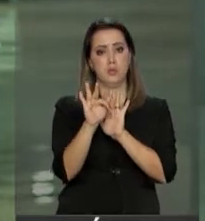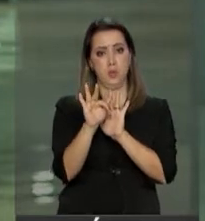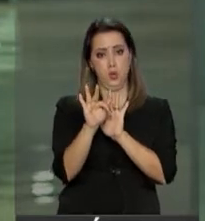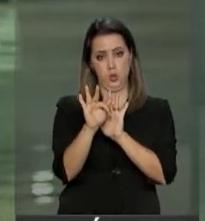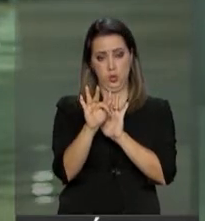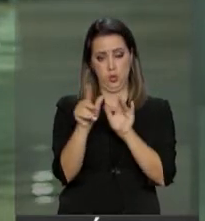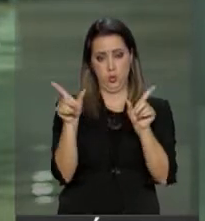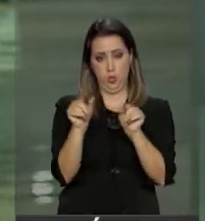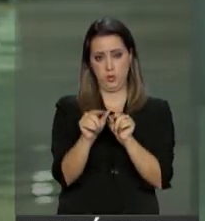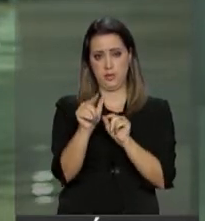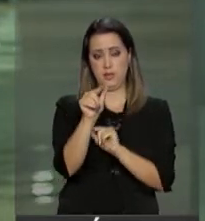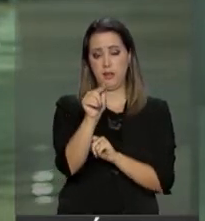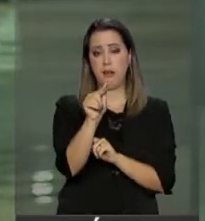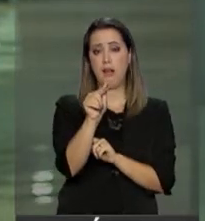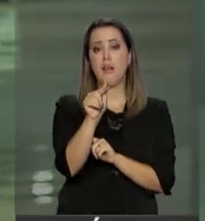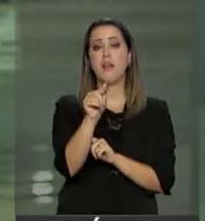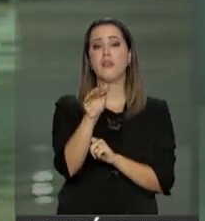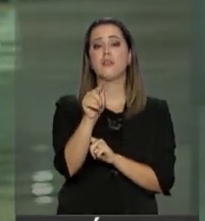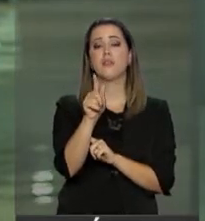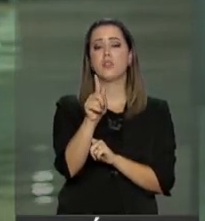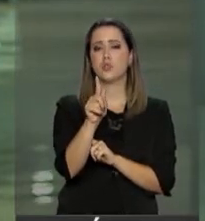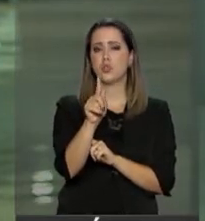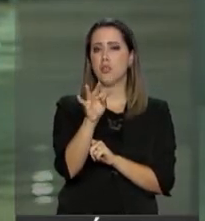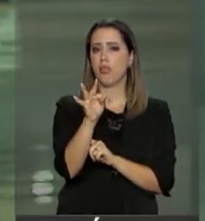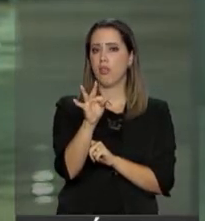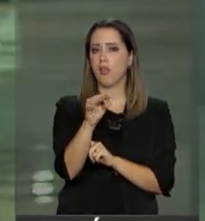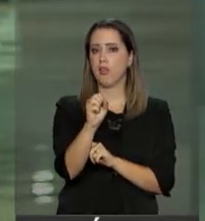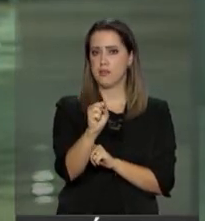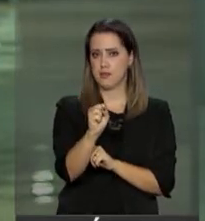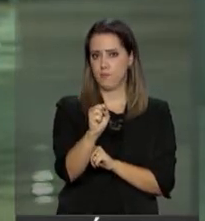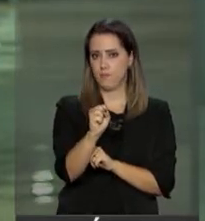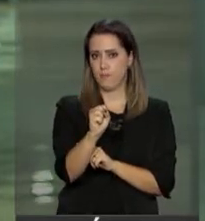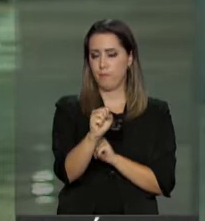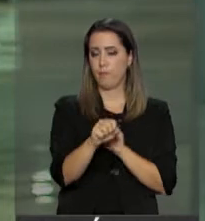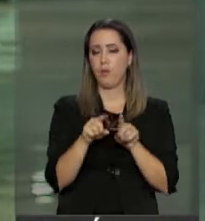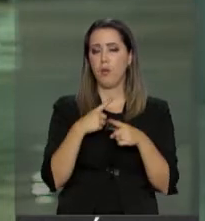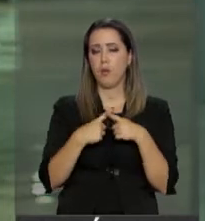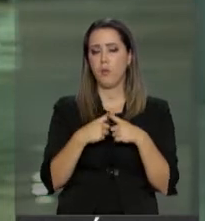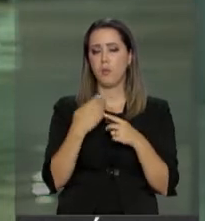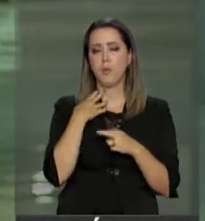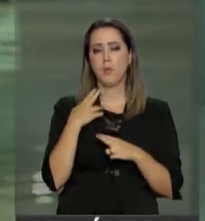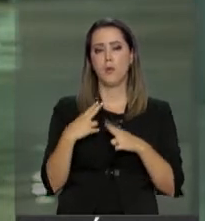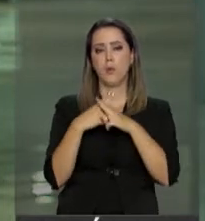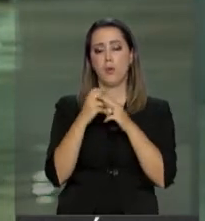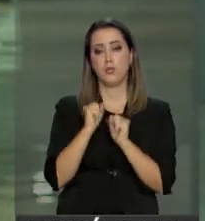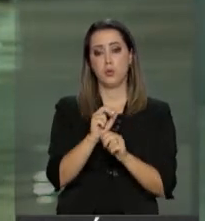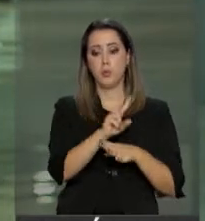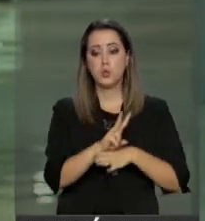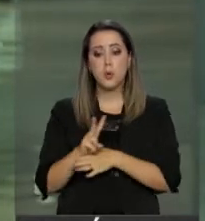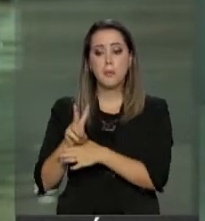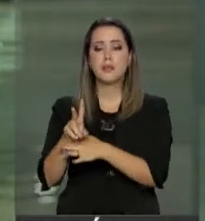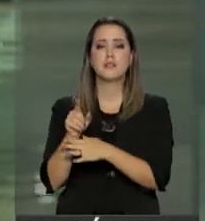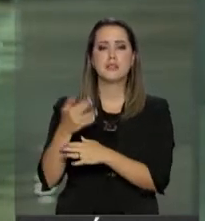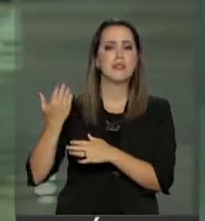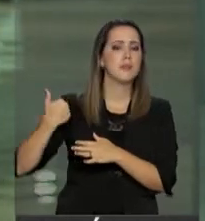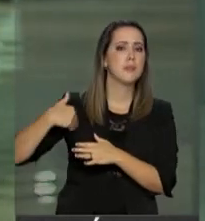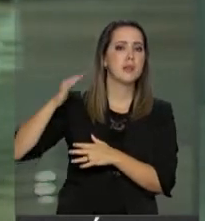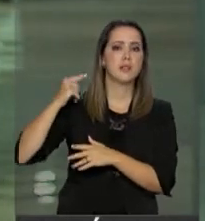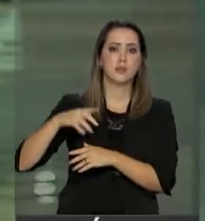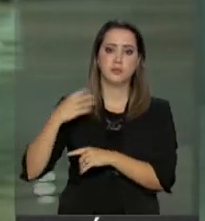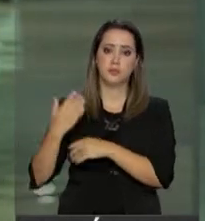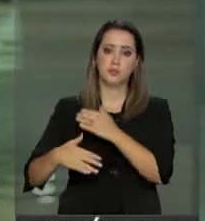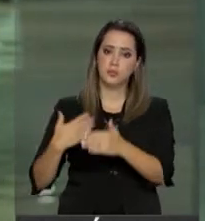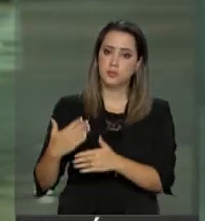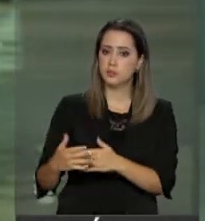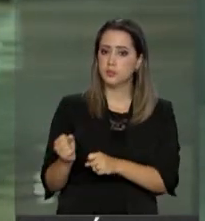o fgts a expectativa do governo é que a caixa consiga emprestar e investir mais ao longo deste